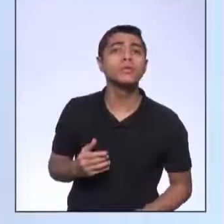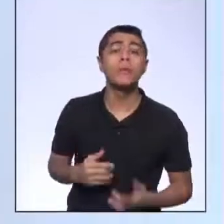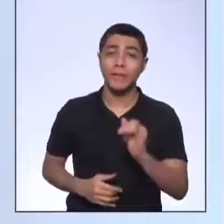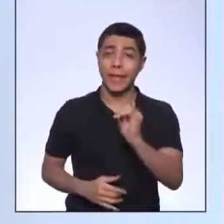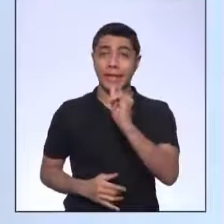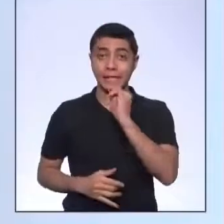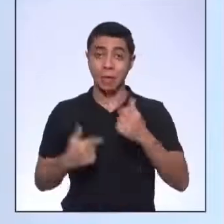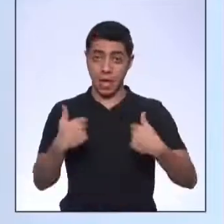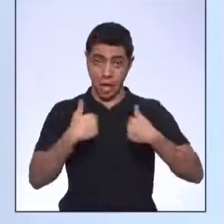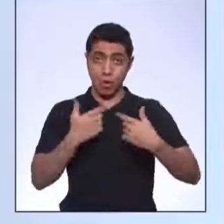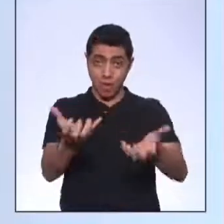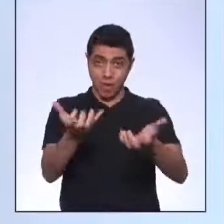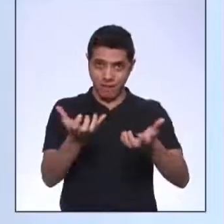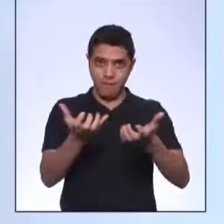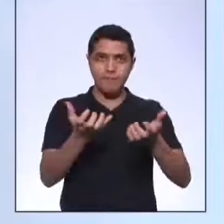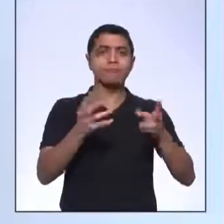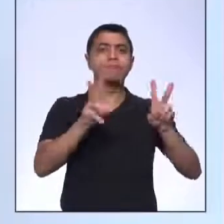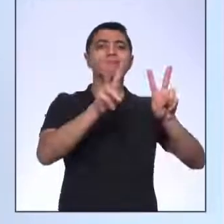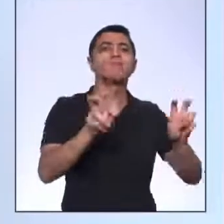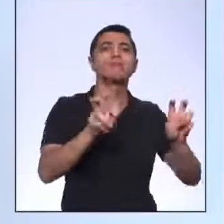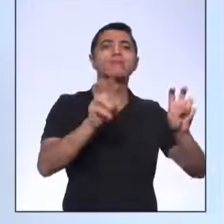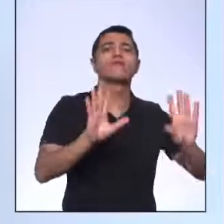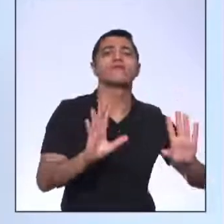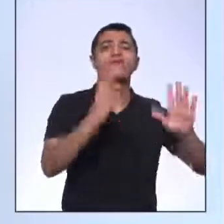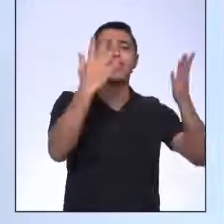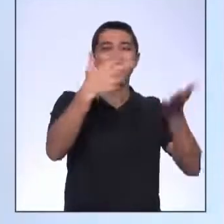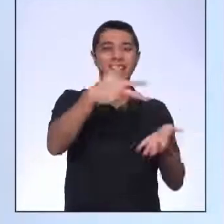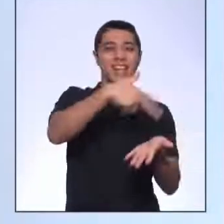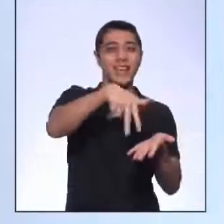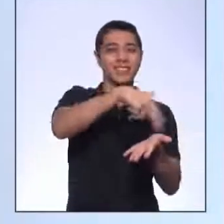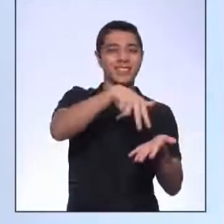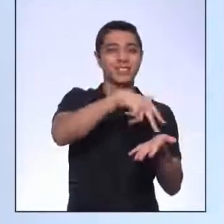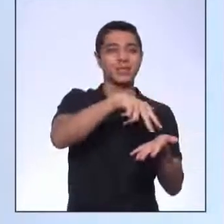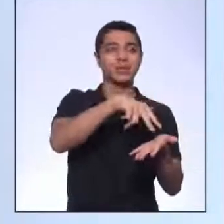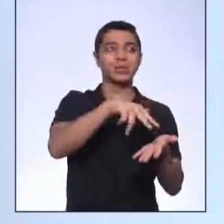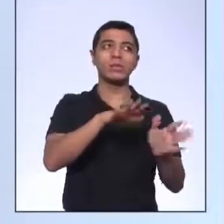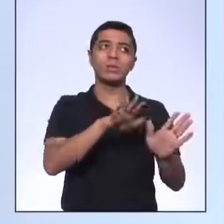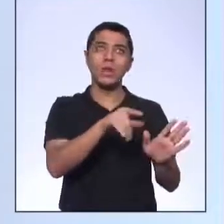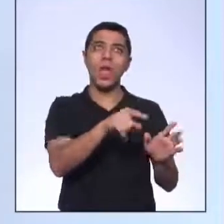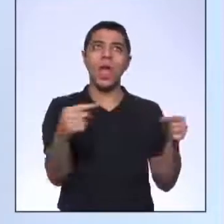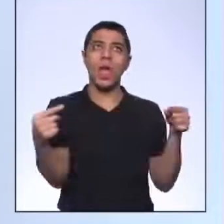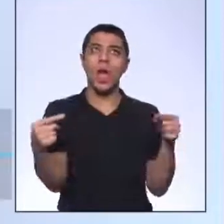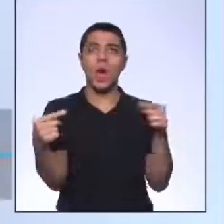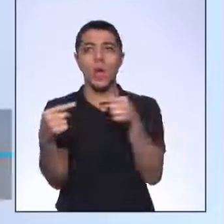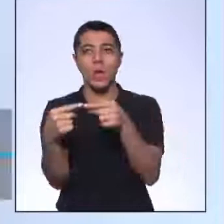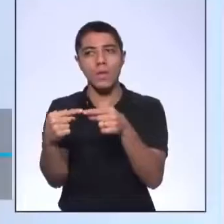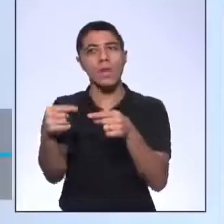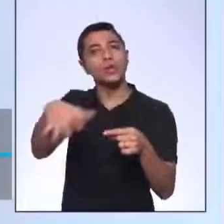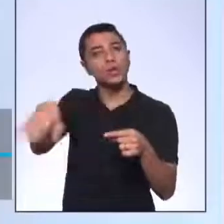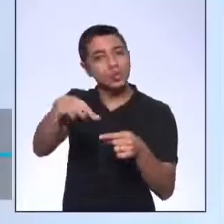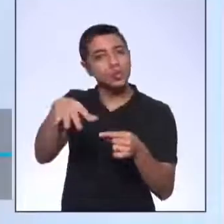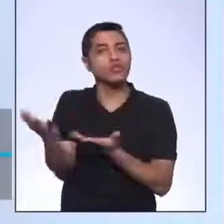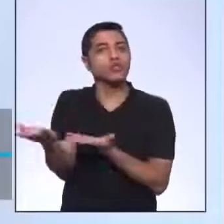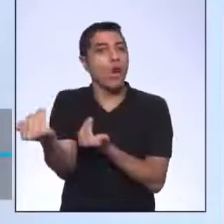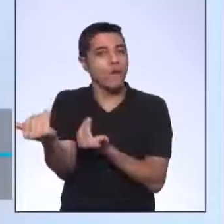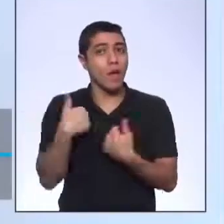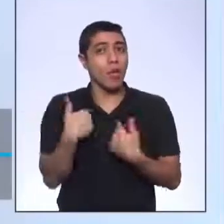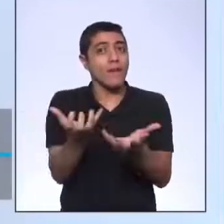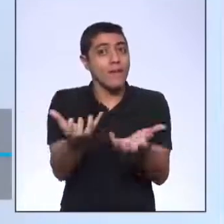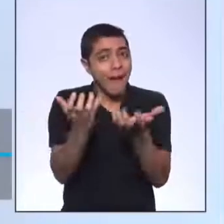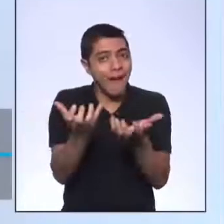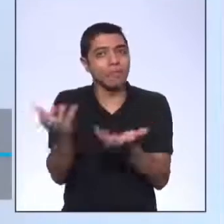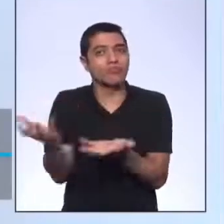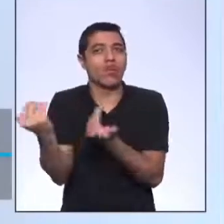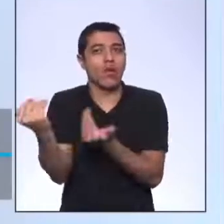que eu vou atrair esse público jovem não significa claro que eu vou deixar de colocar danças mais clássicas ou